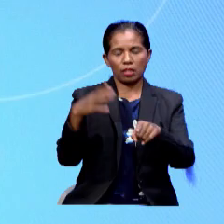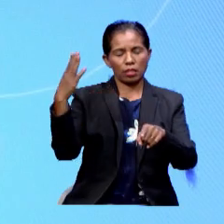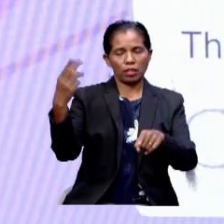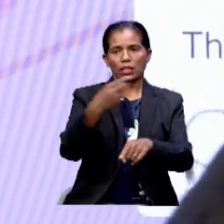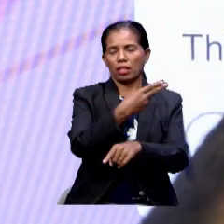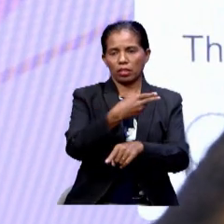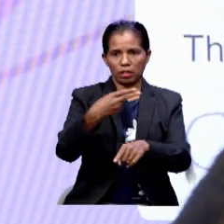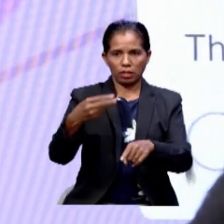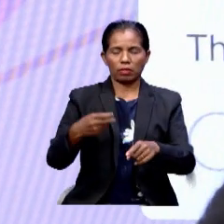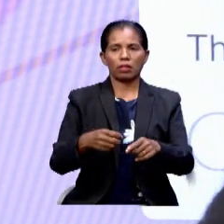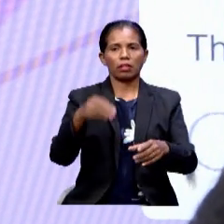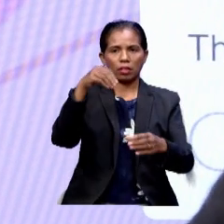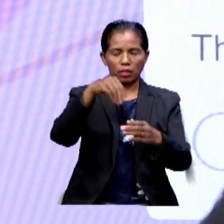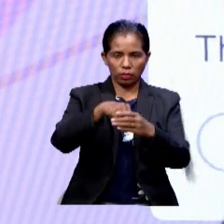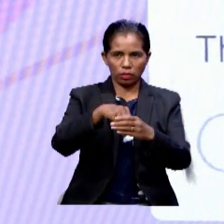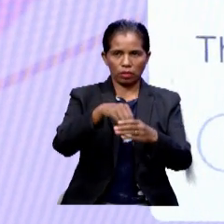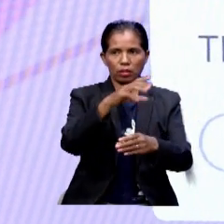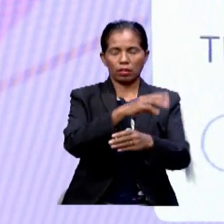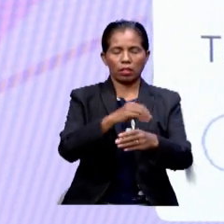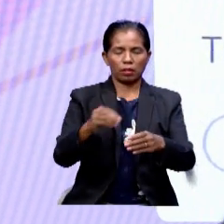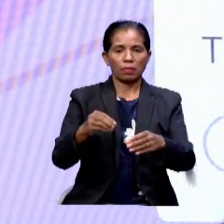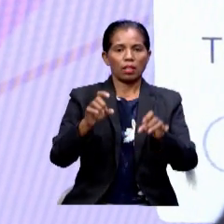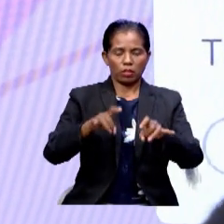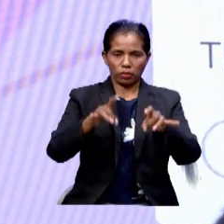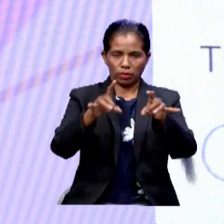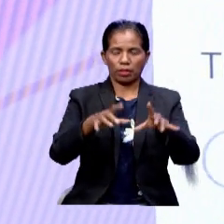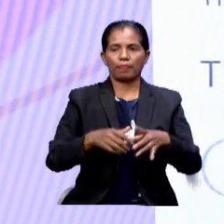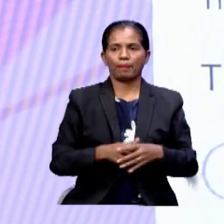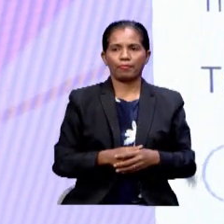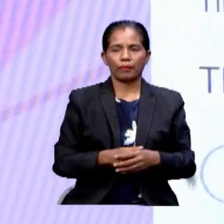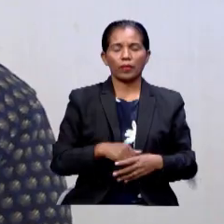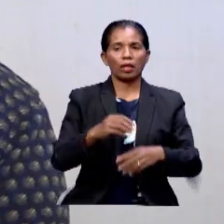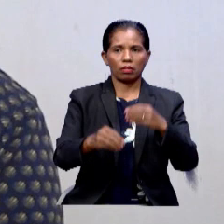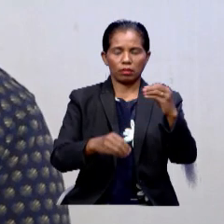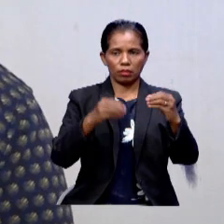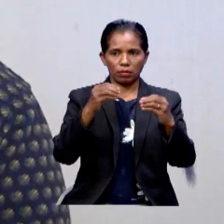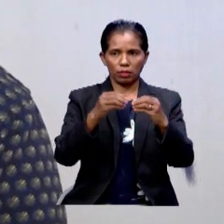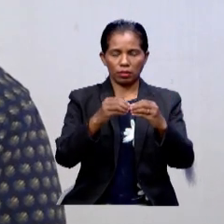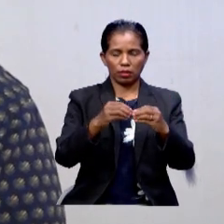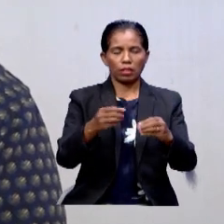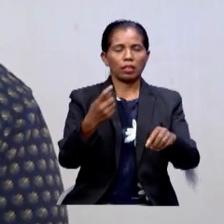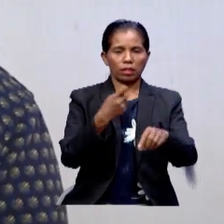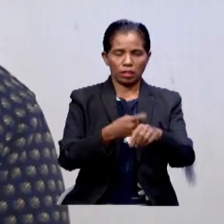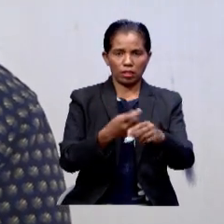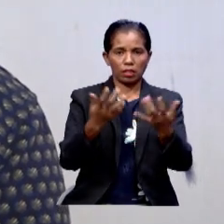Nova Guinea inklui parte oeste Australia nenia. Relasiona ho evento ida ne